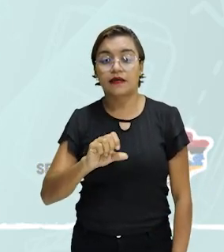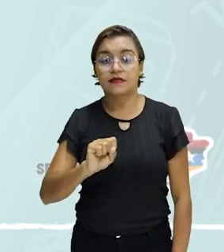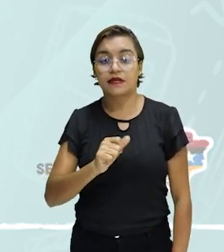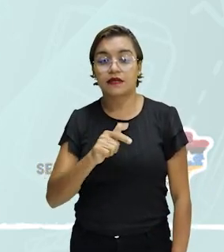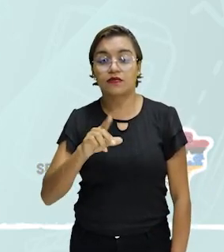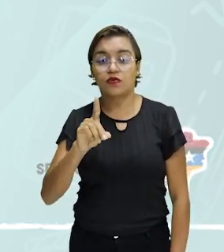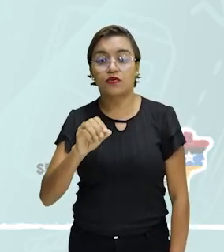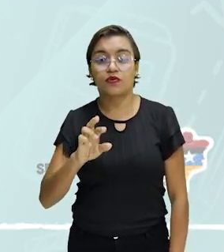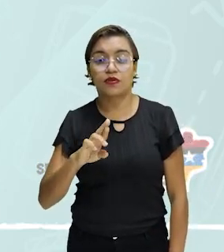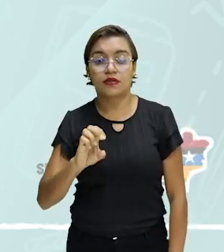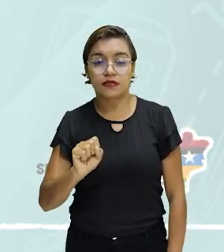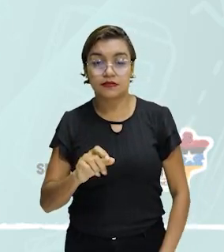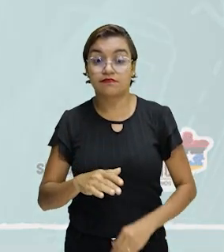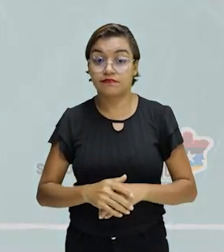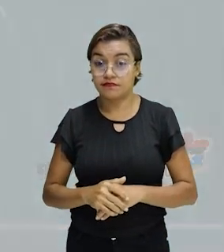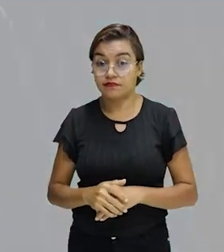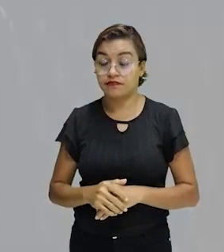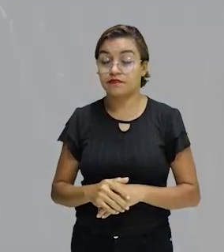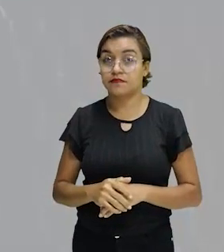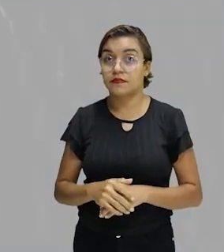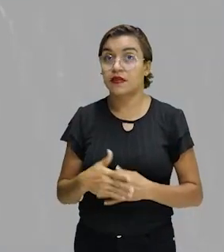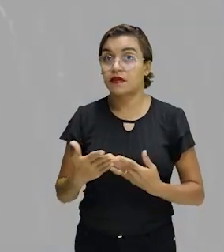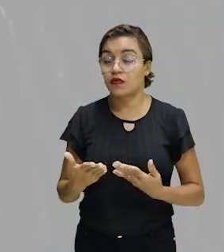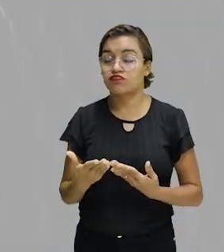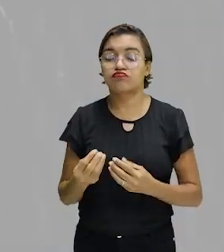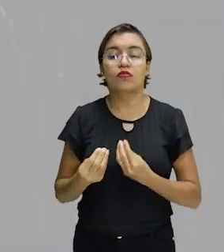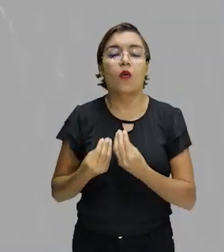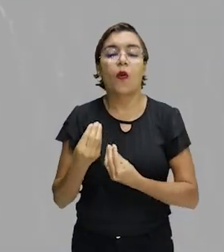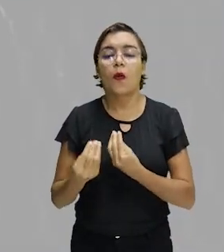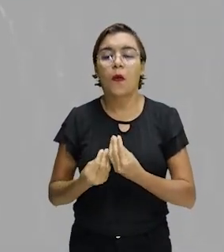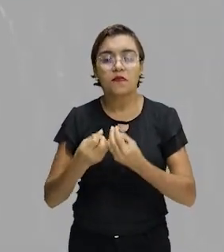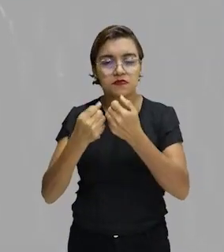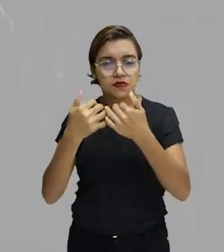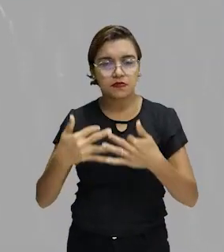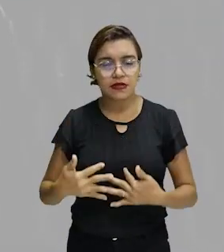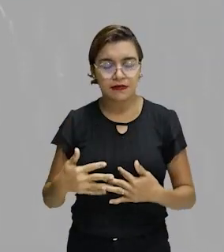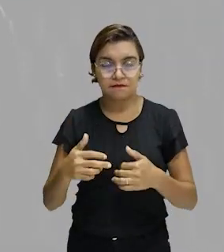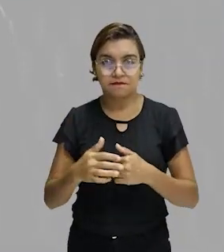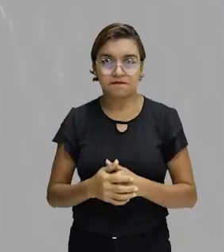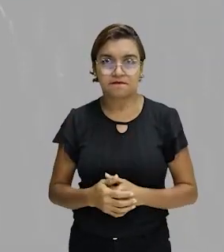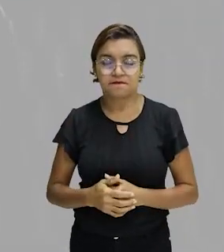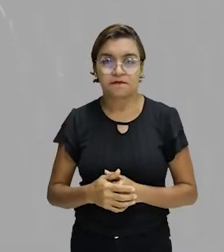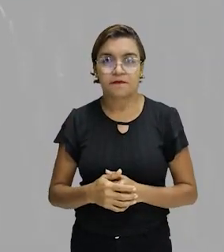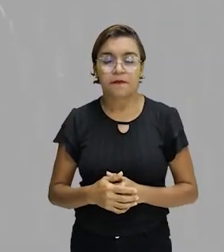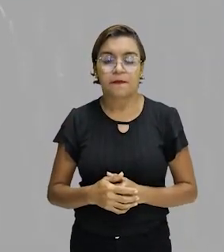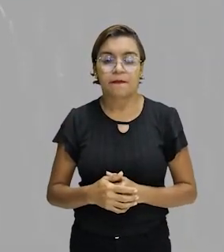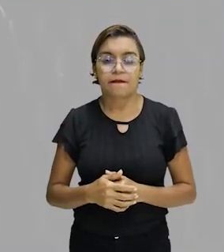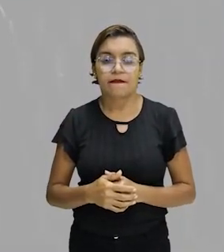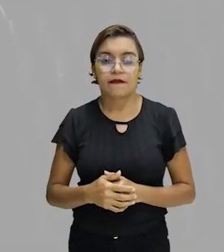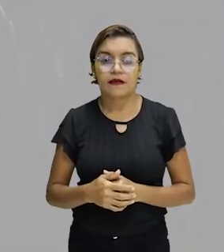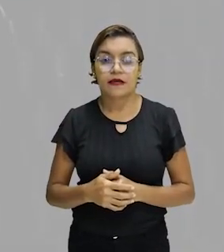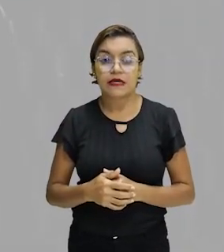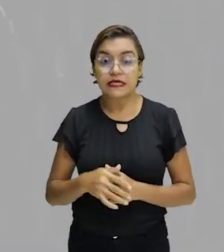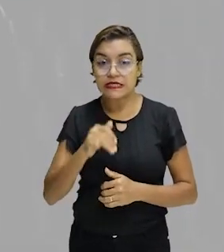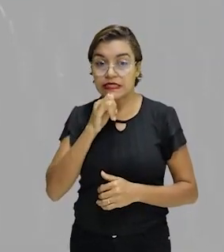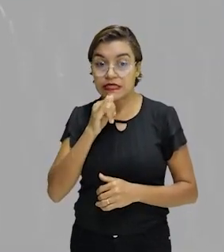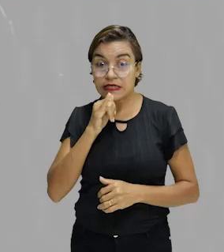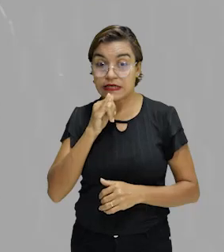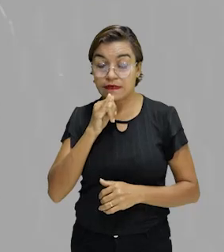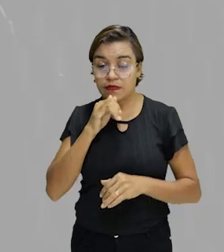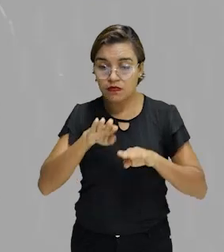né? O que nós podemos destacar para vocês? Olha só. Quanto maior for a superfície de contato entre